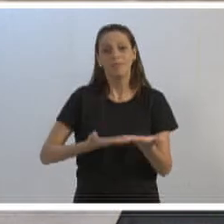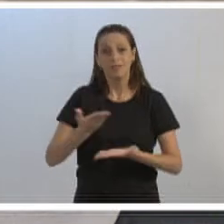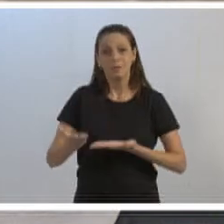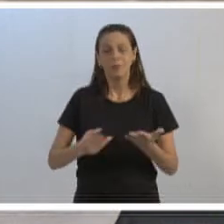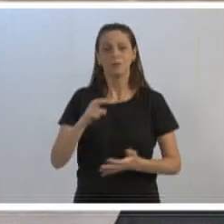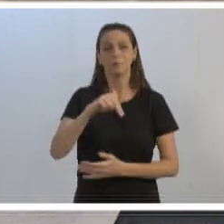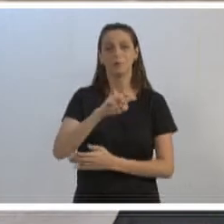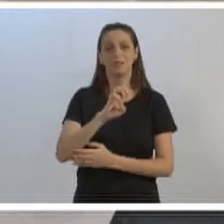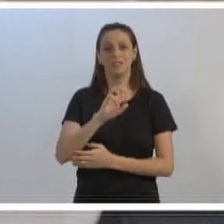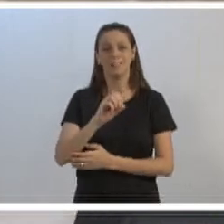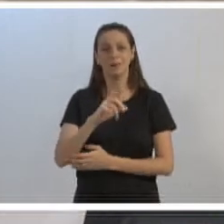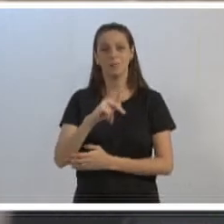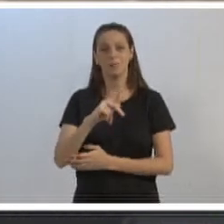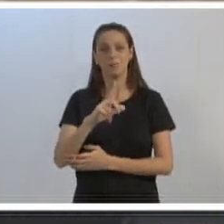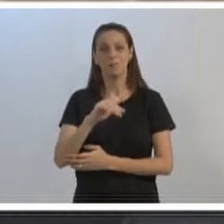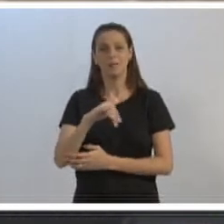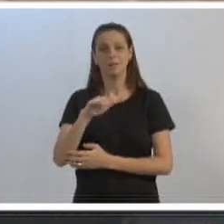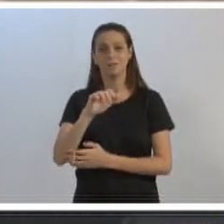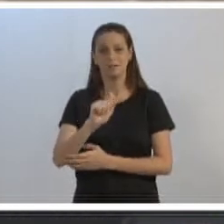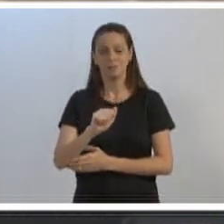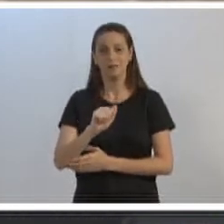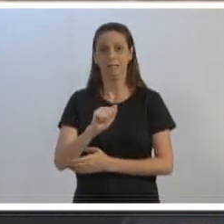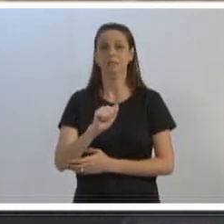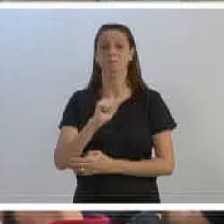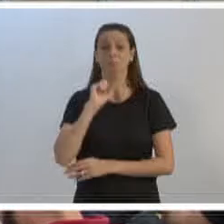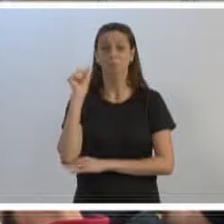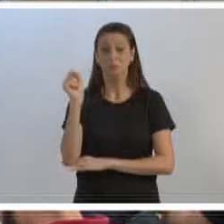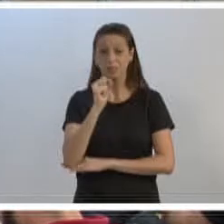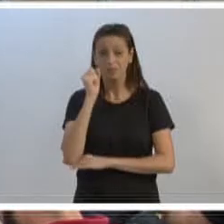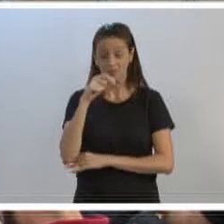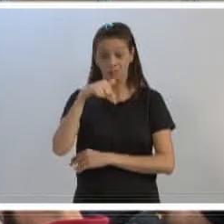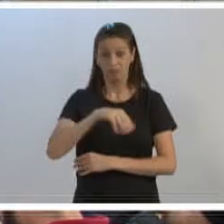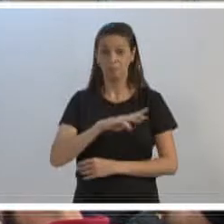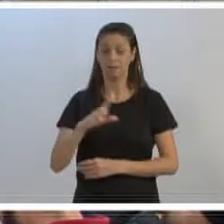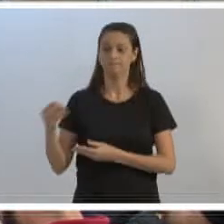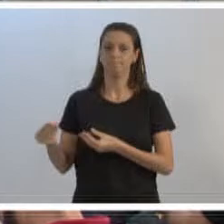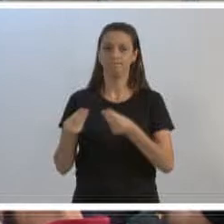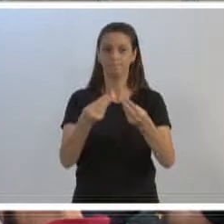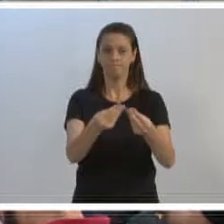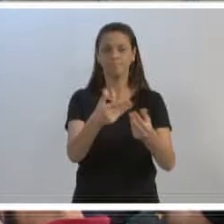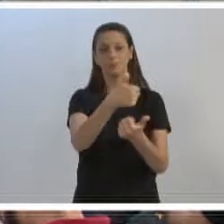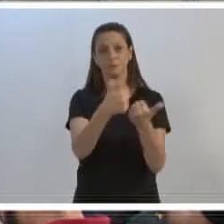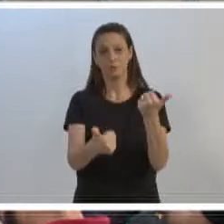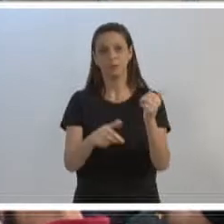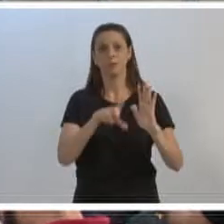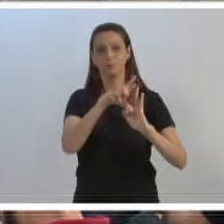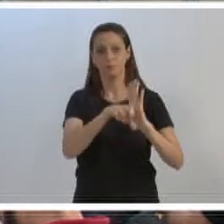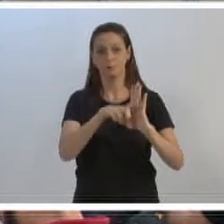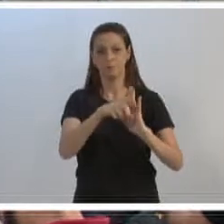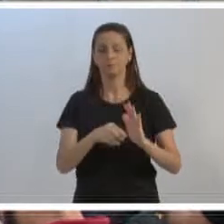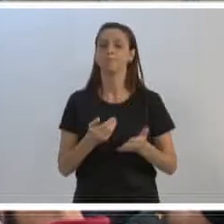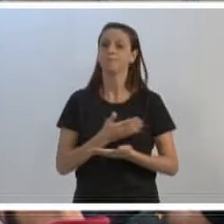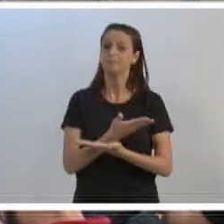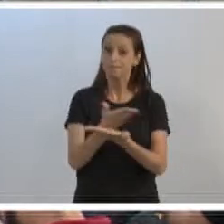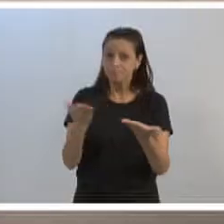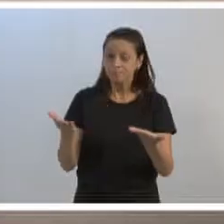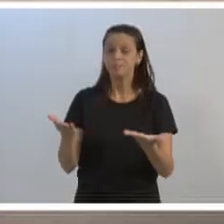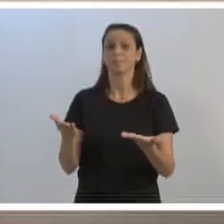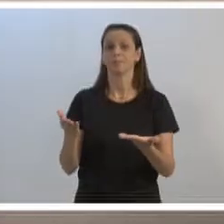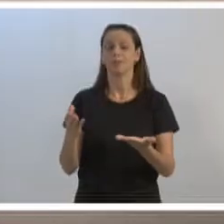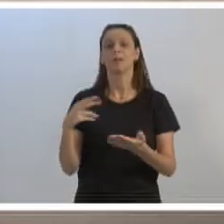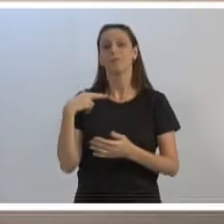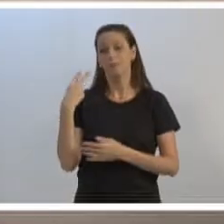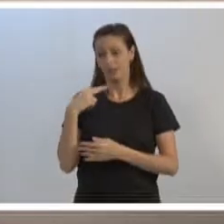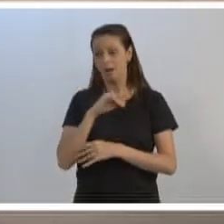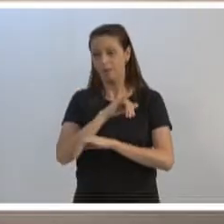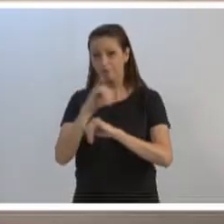neoplasia maligna comprovada no município de Blumenau. A diretoria legislativa. Senhores vereadores, comunico ao plenário encaminhamento do arquivo